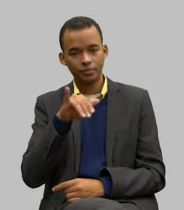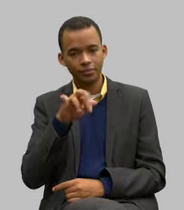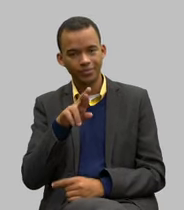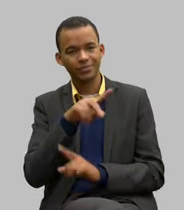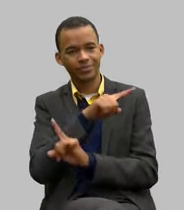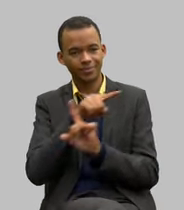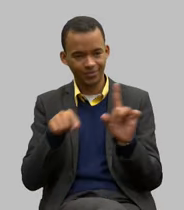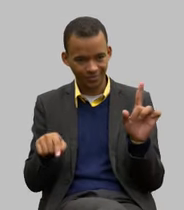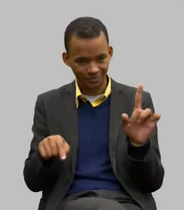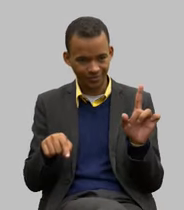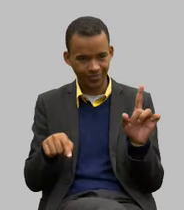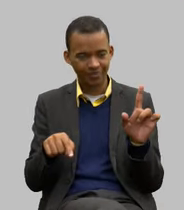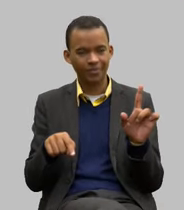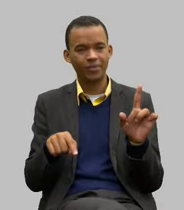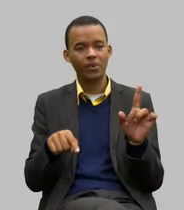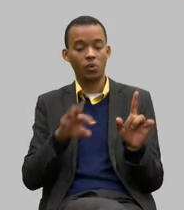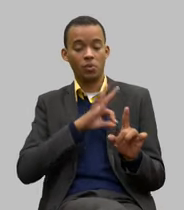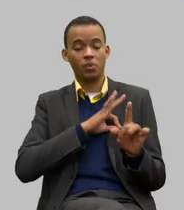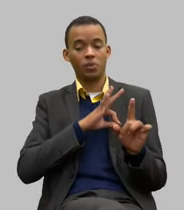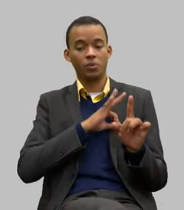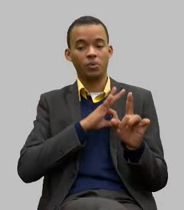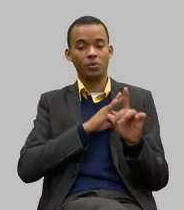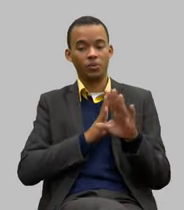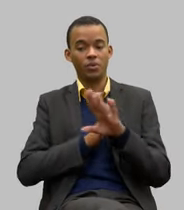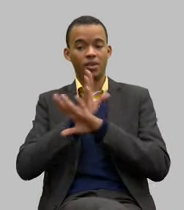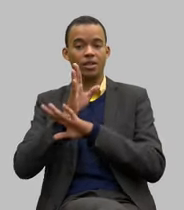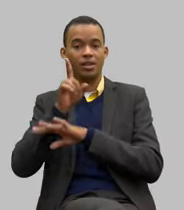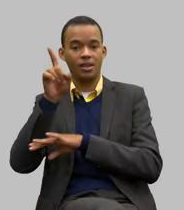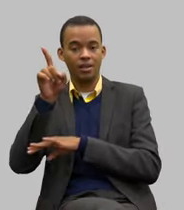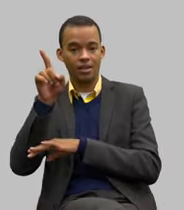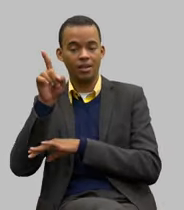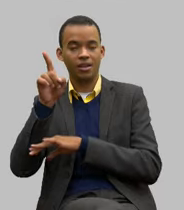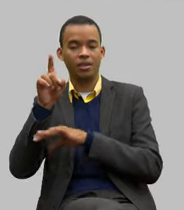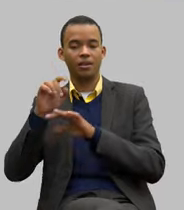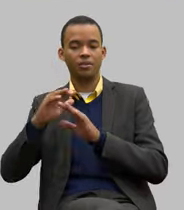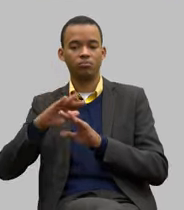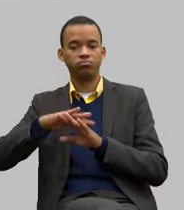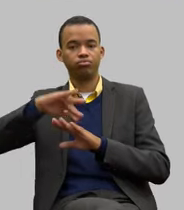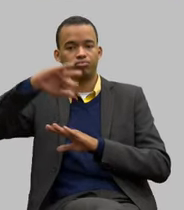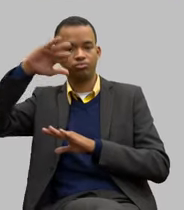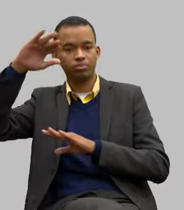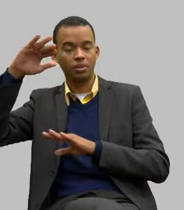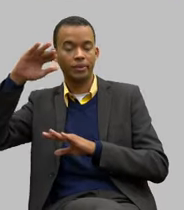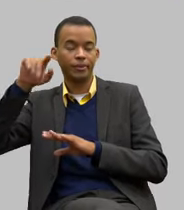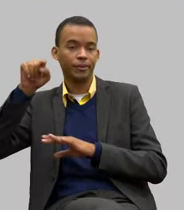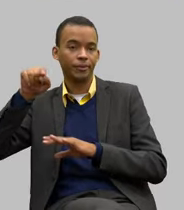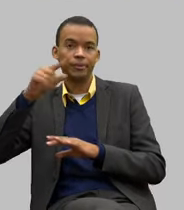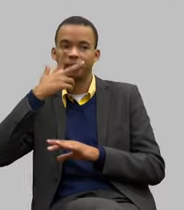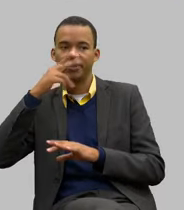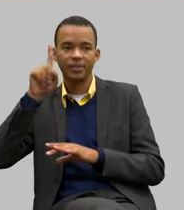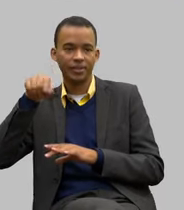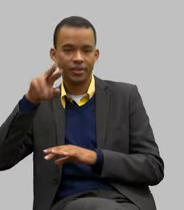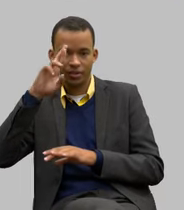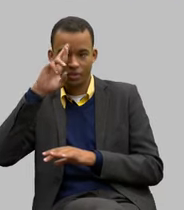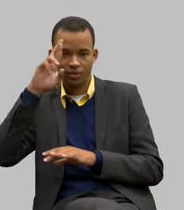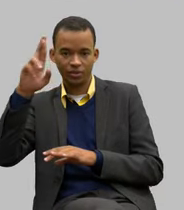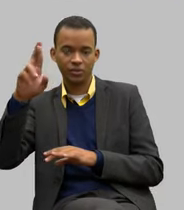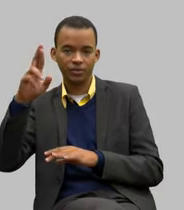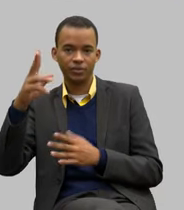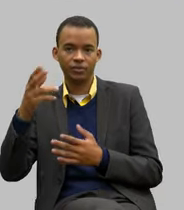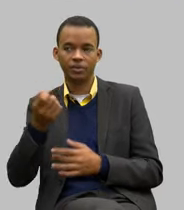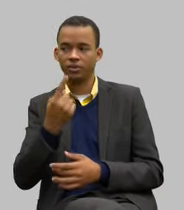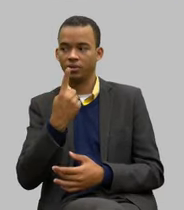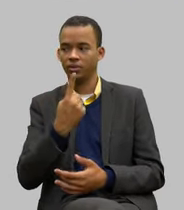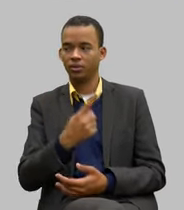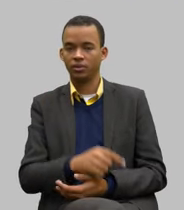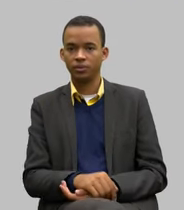polícia de subir no morro como se ele fosse governador do Estado né Exatamente é a gente não espera outras coisas né outras decisões por